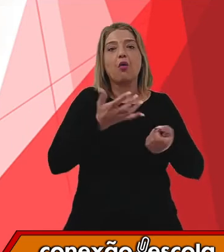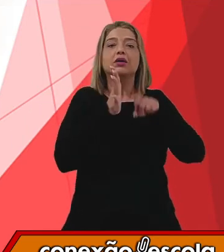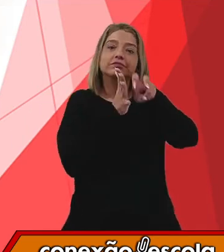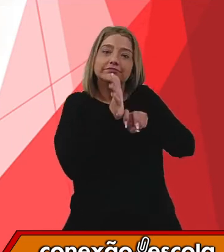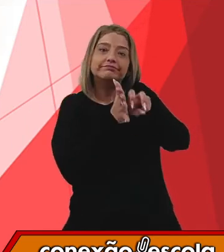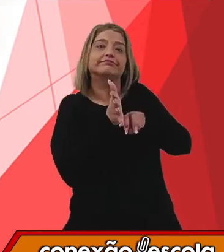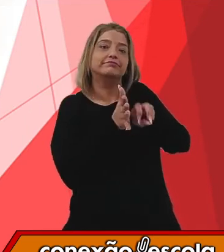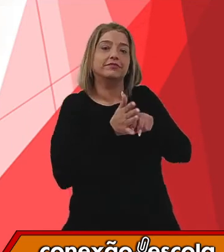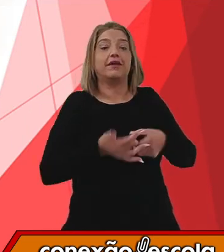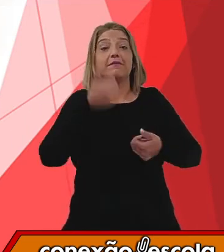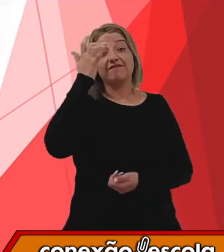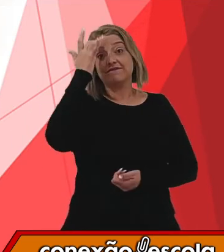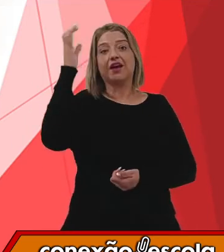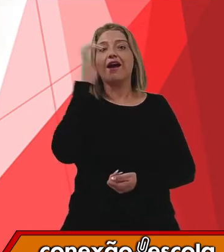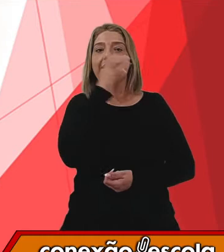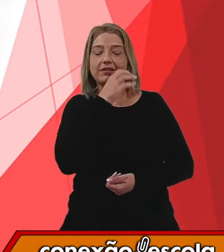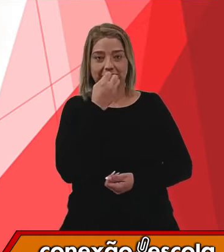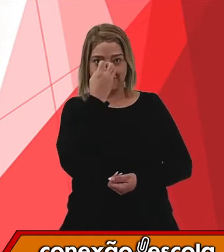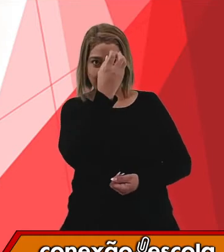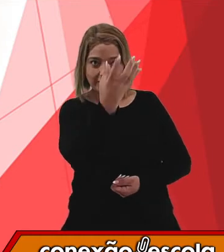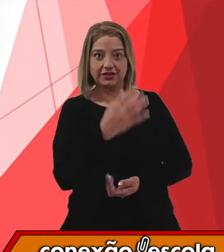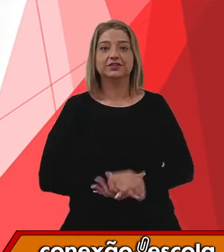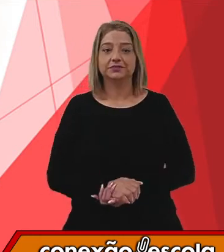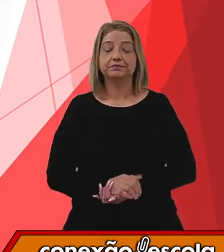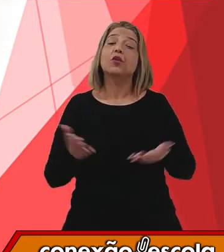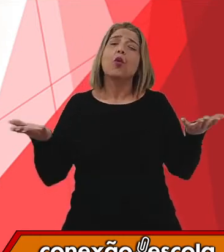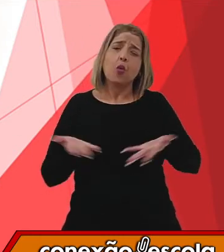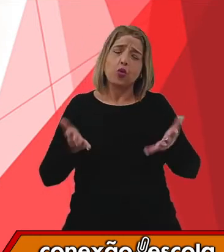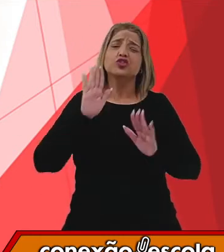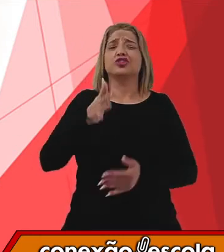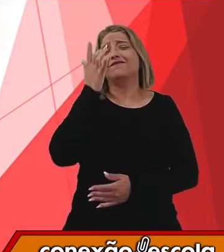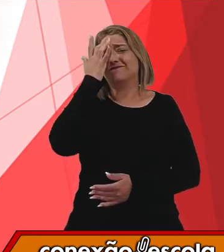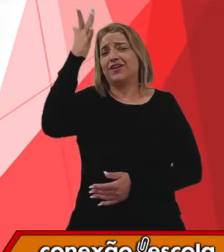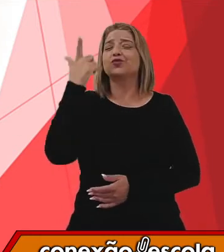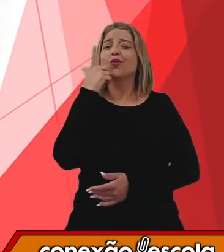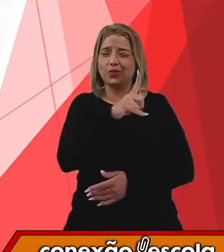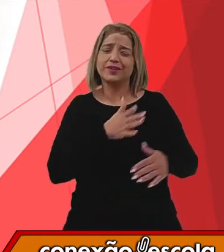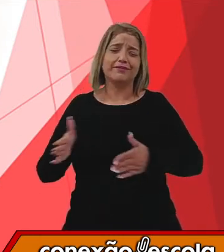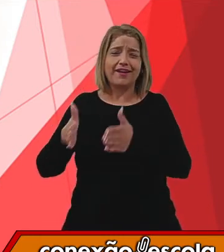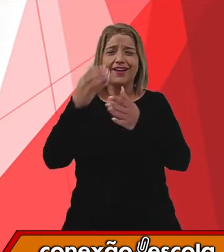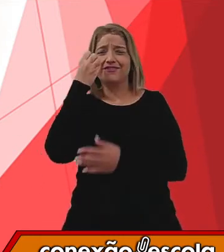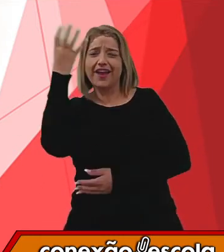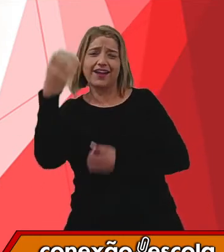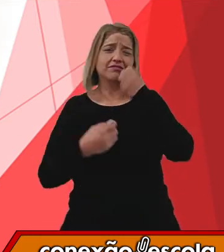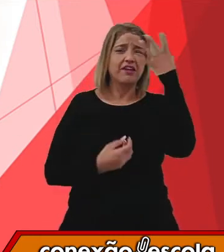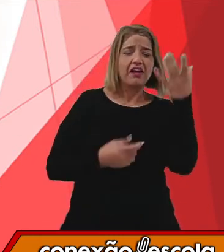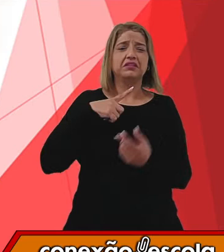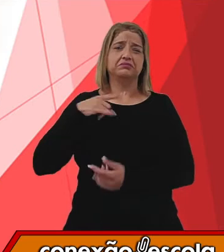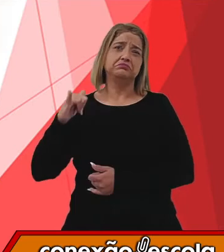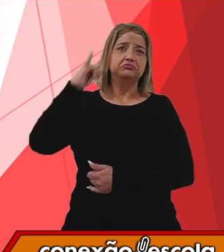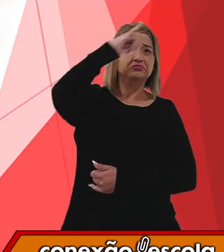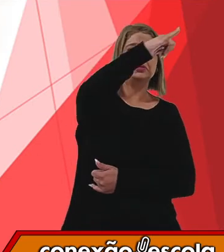Pensando bem, hoje em dia é bem mais fácil deslocar de um lado ao outro, né? Podemos viajar de avião,